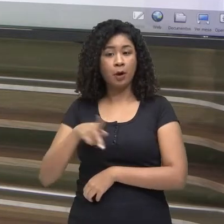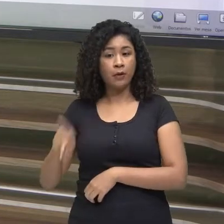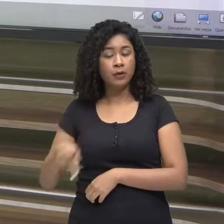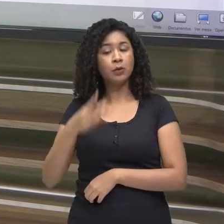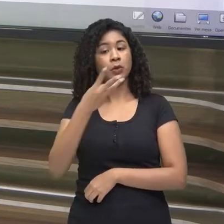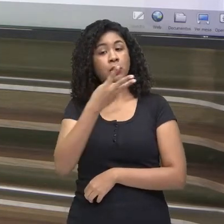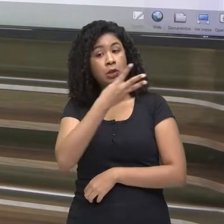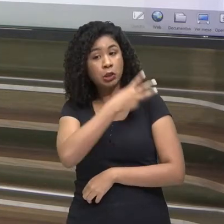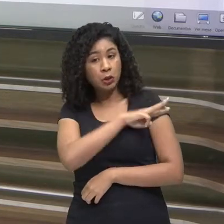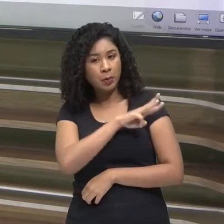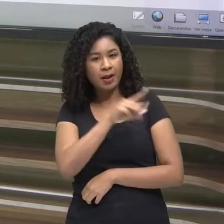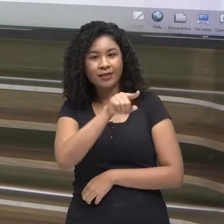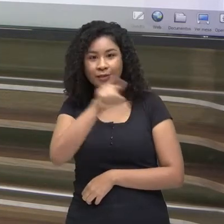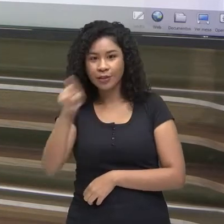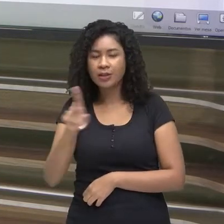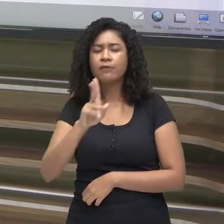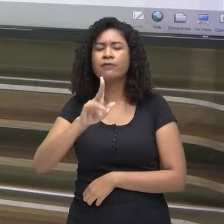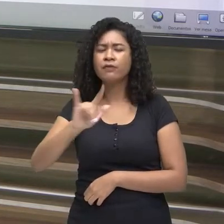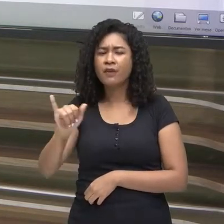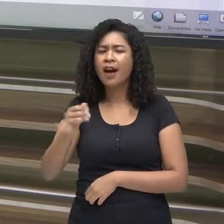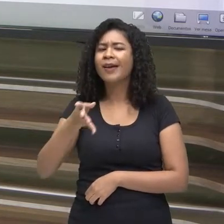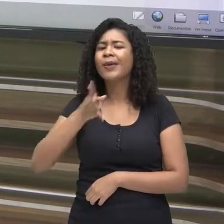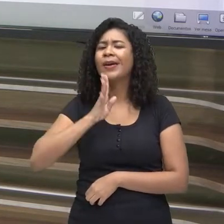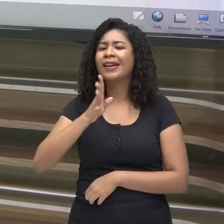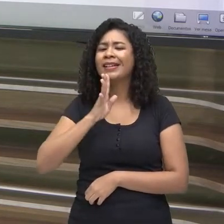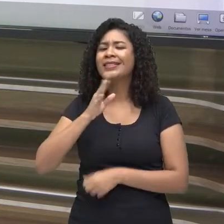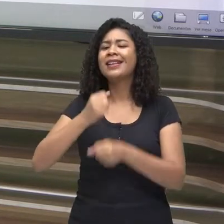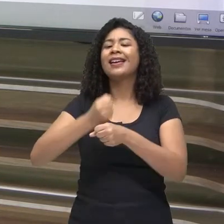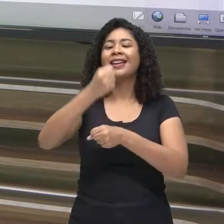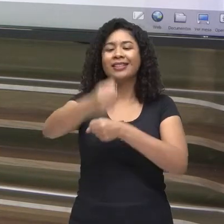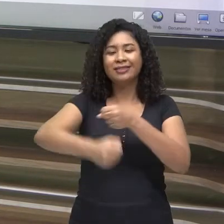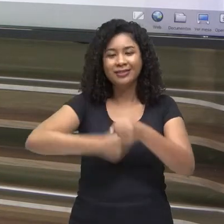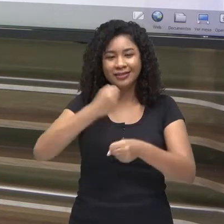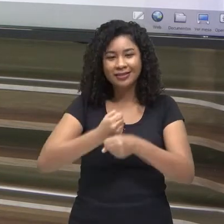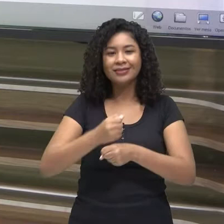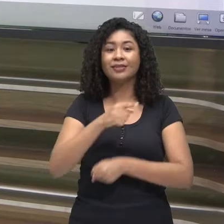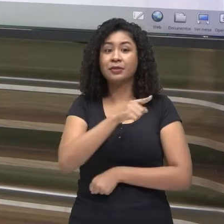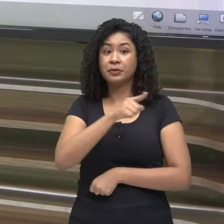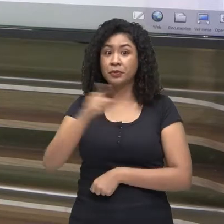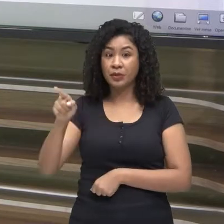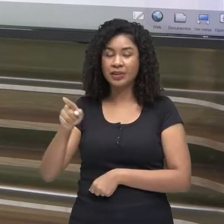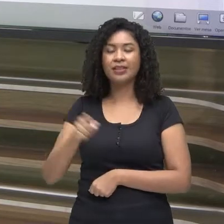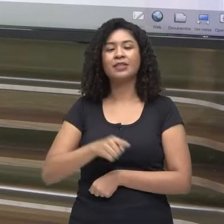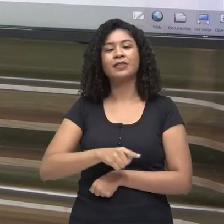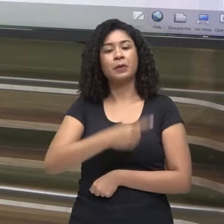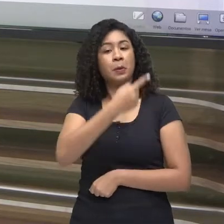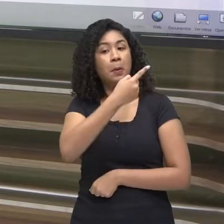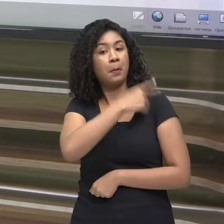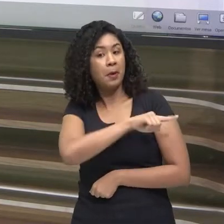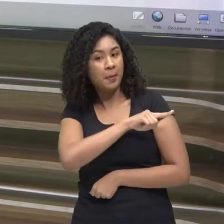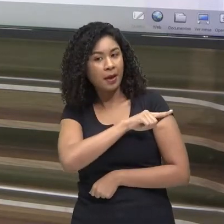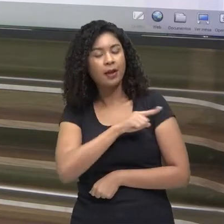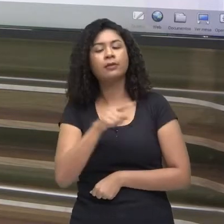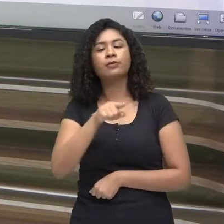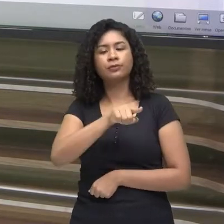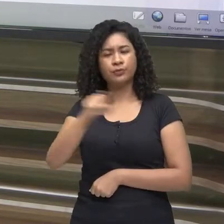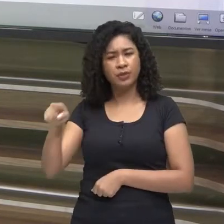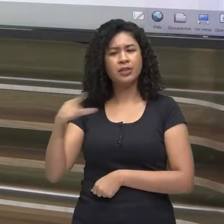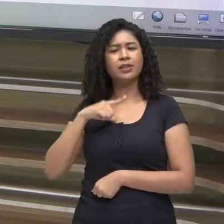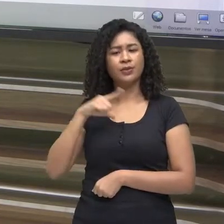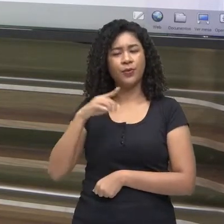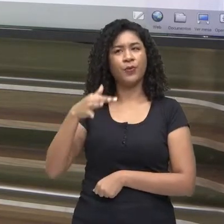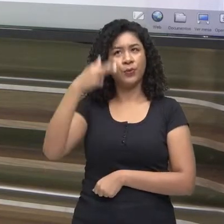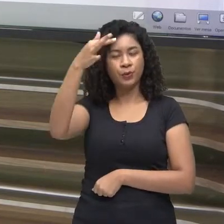vocês conhecerão ano que vem, quando vocês estiverem lá no 1º ano, vocês terão um professor formado em química. Eles